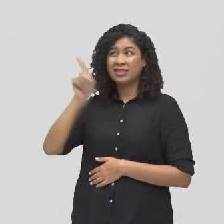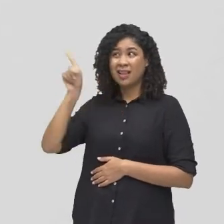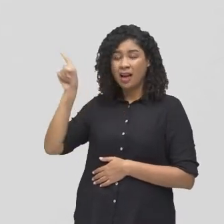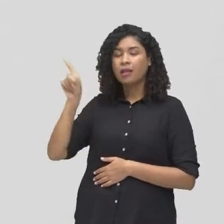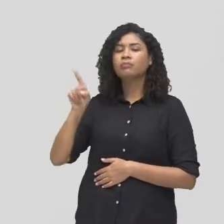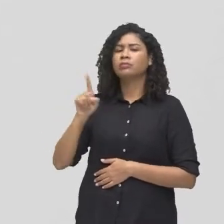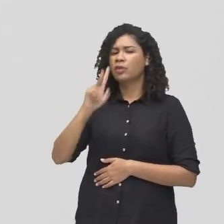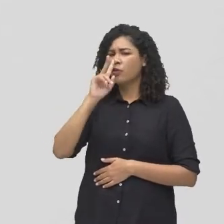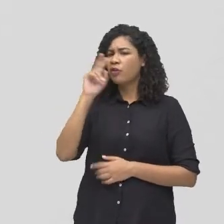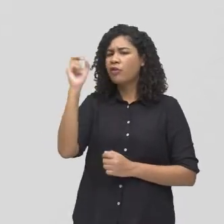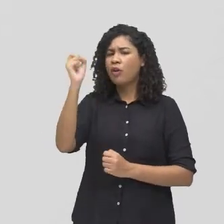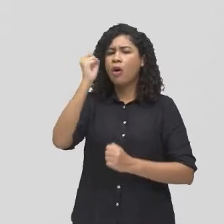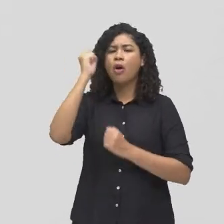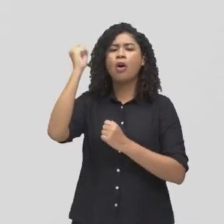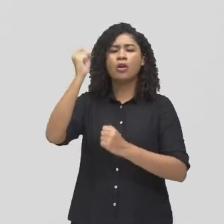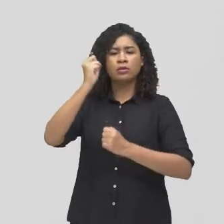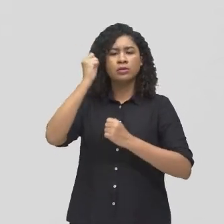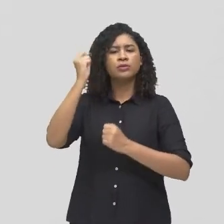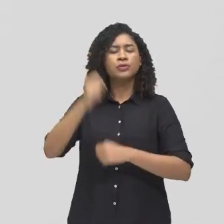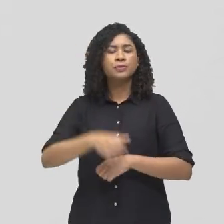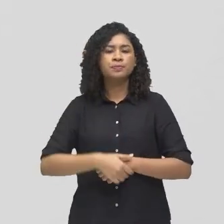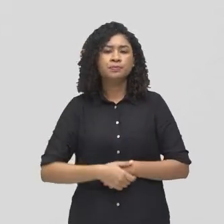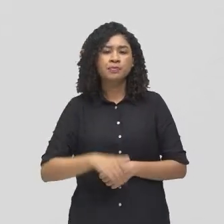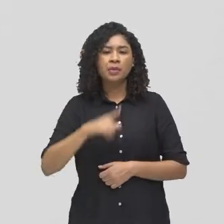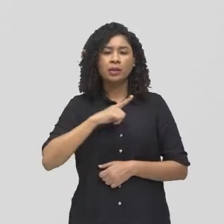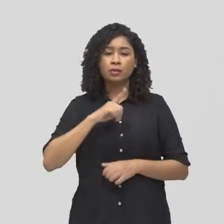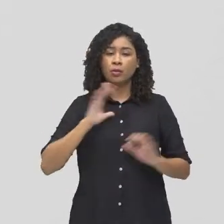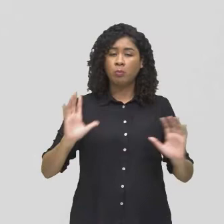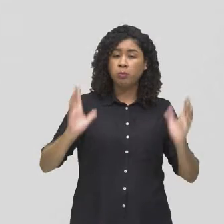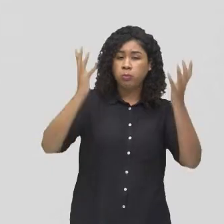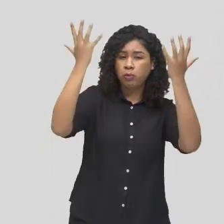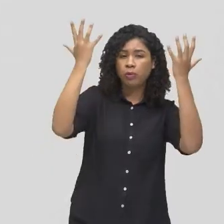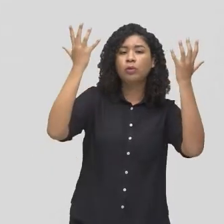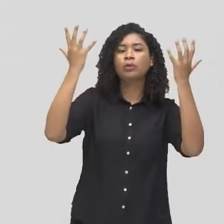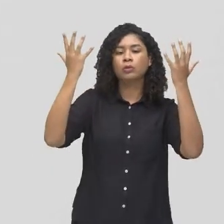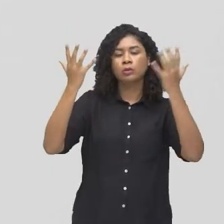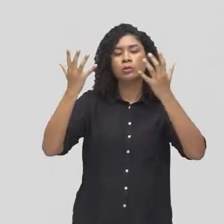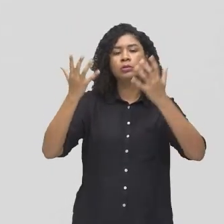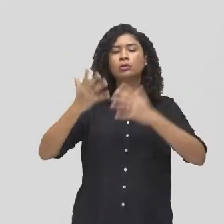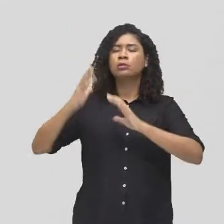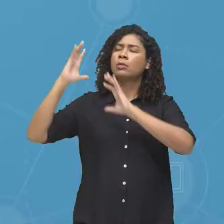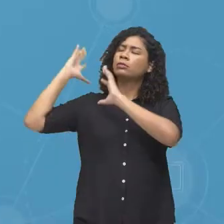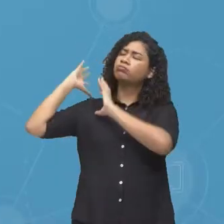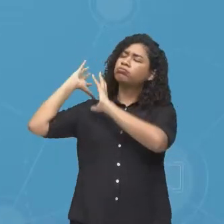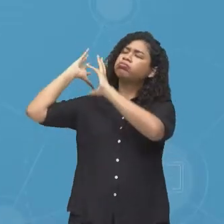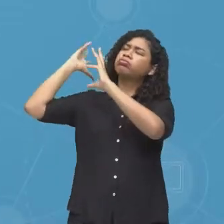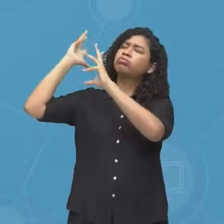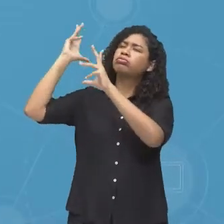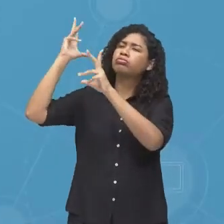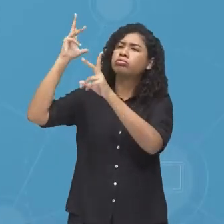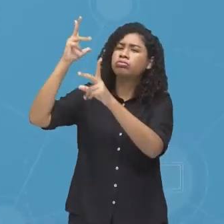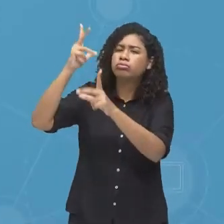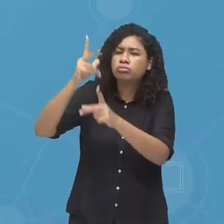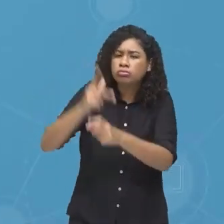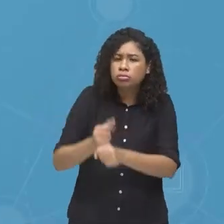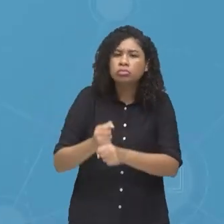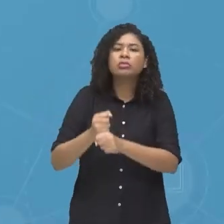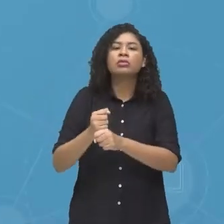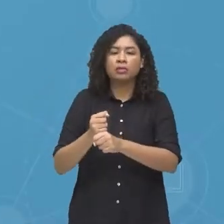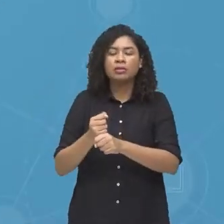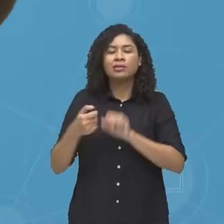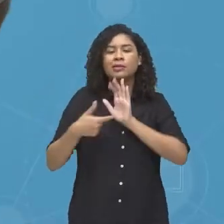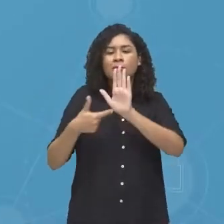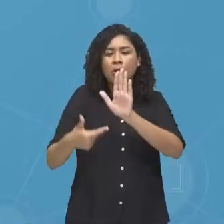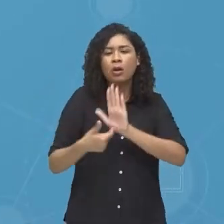E aí você tem um festival que, de certa forma, elenca toda a identidade, toda a estética, todos os sabores,